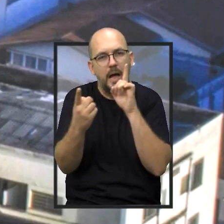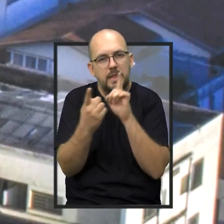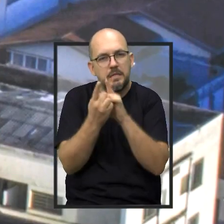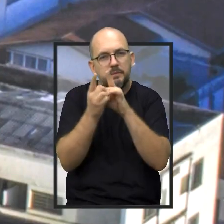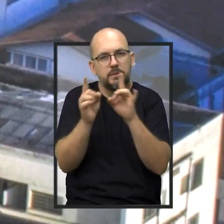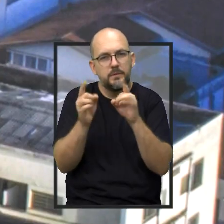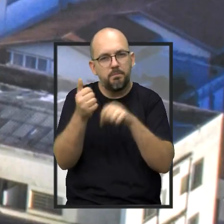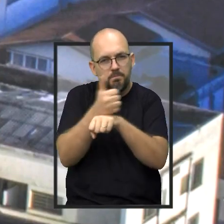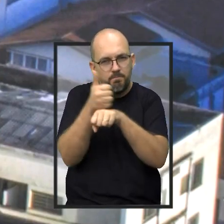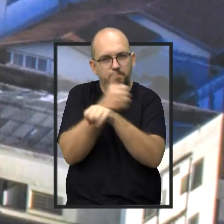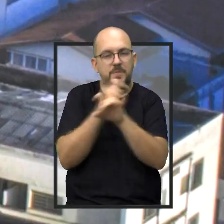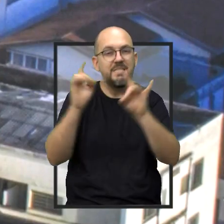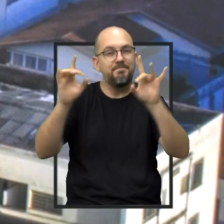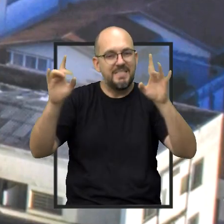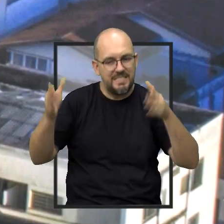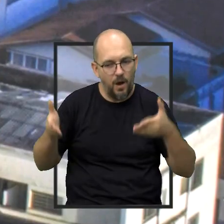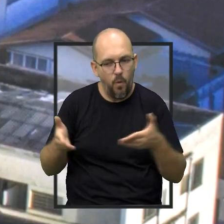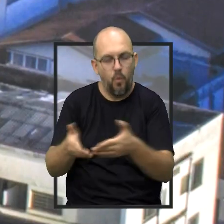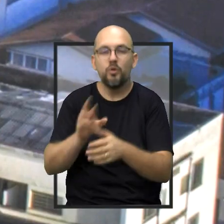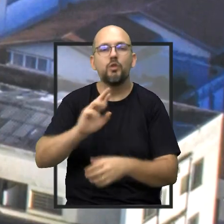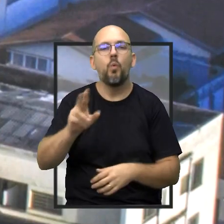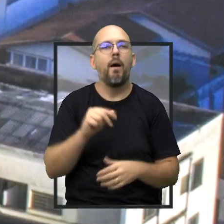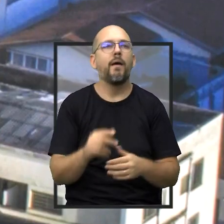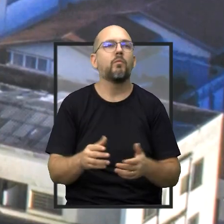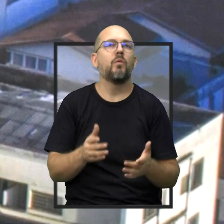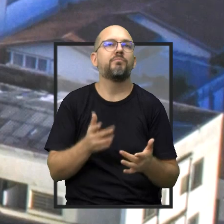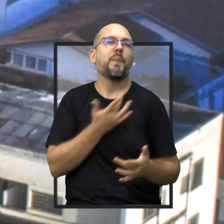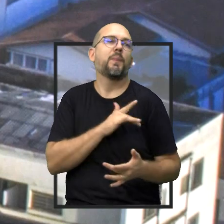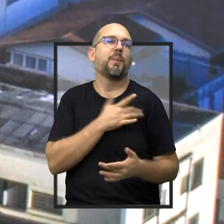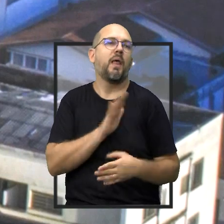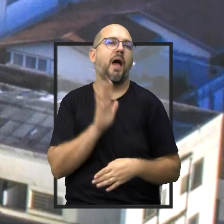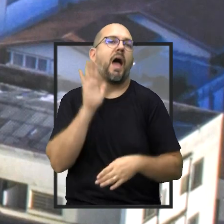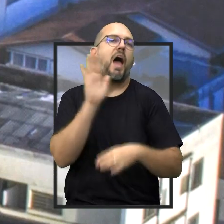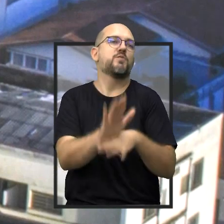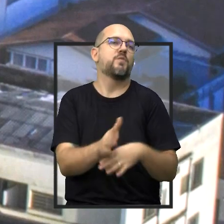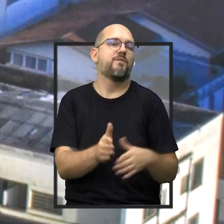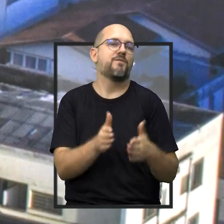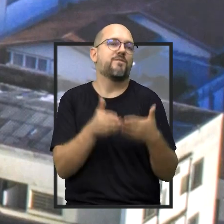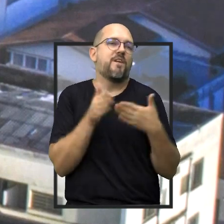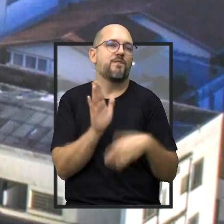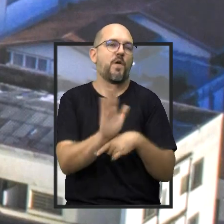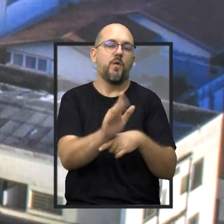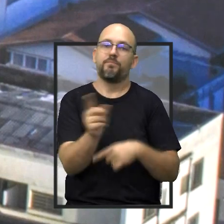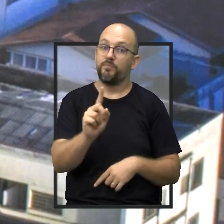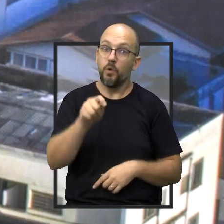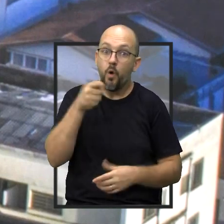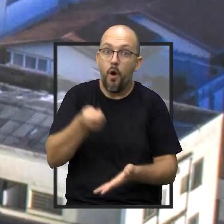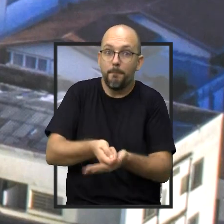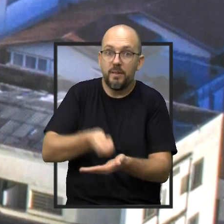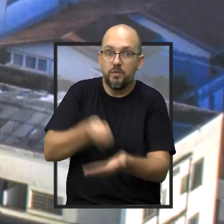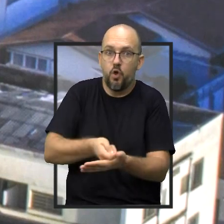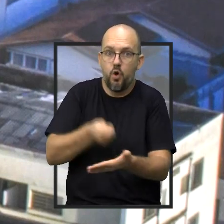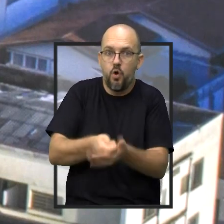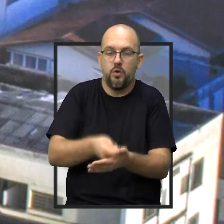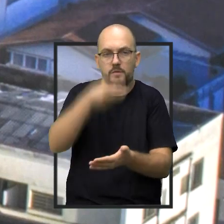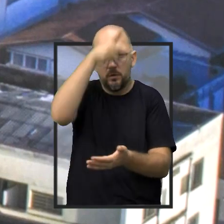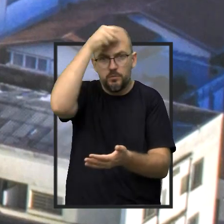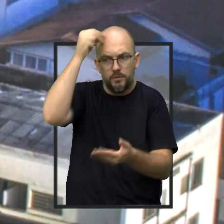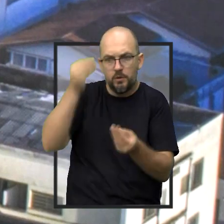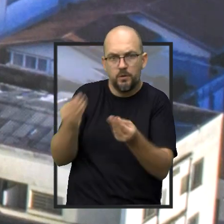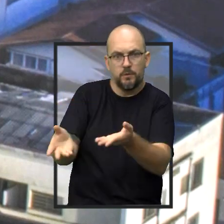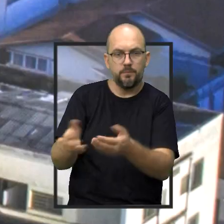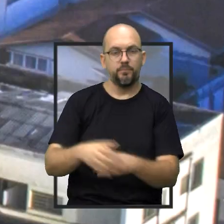especializado não é um favor, ela é um dever do município. E a gente, quando traz isso para o debate, a